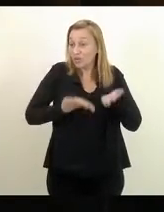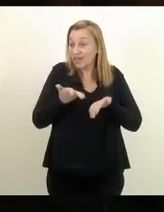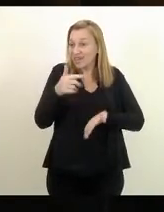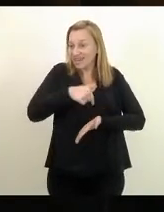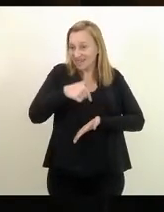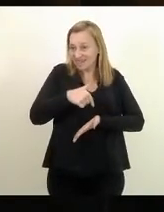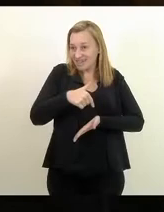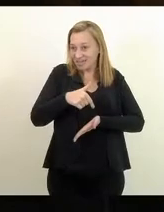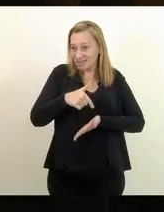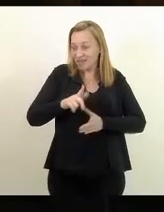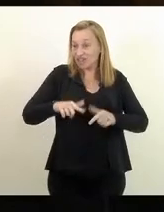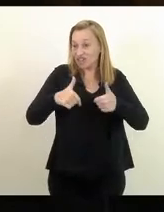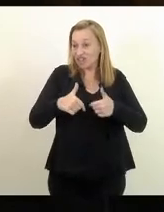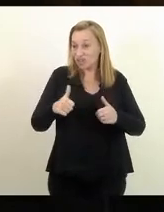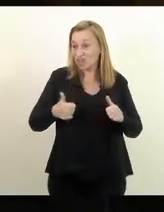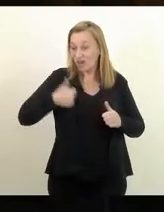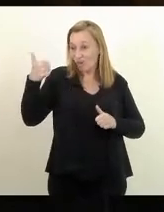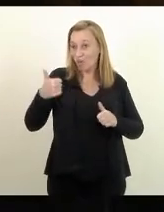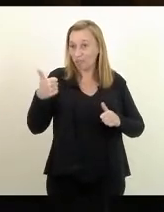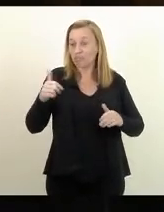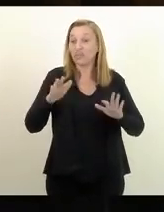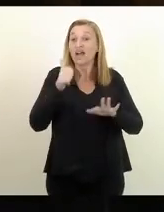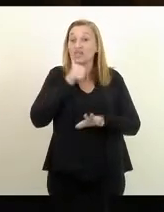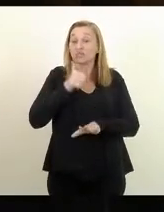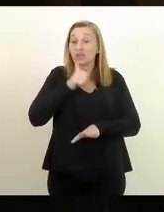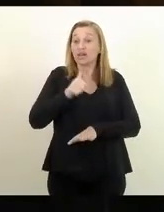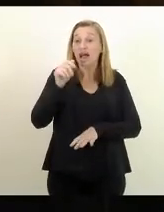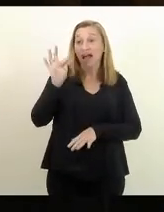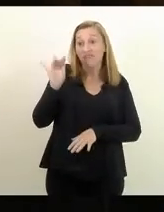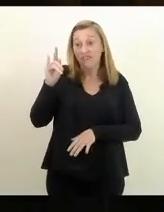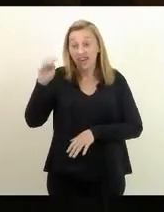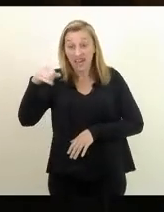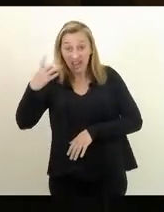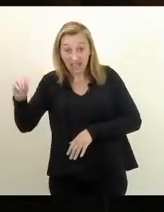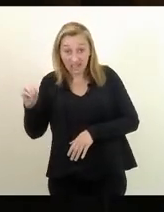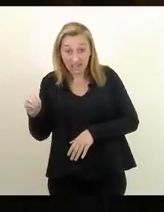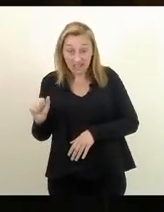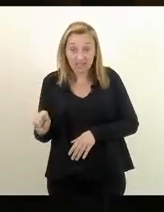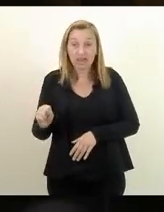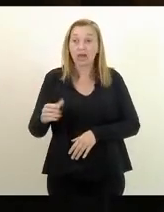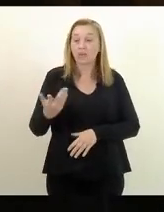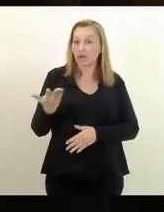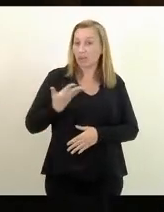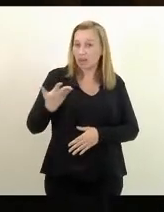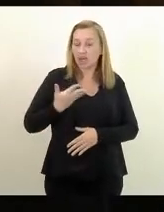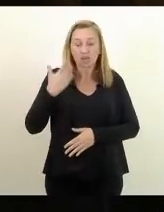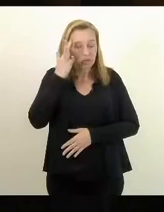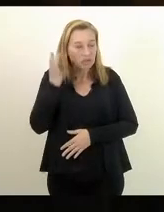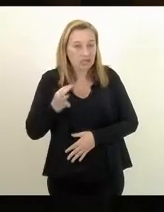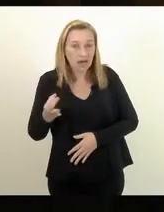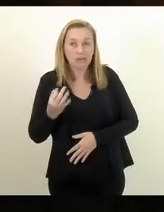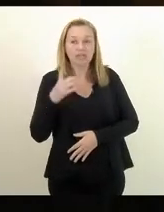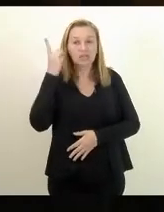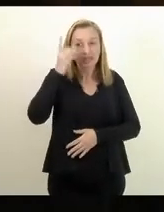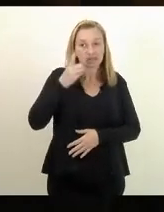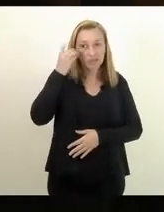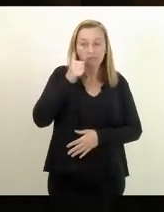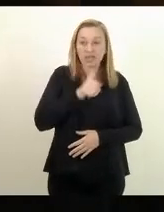manifestariam. As mulheres afegãs, para os meus colegas que não sabem, e as deputadas que não sabem,